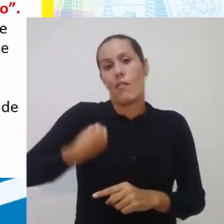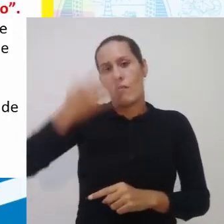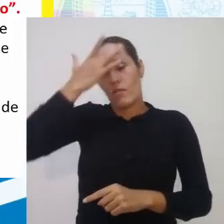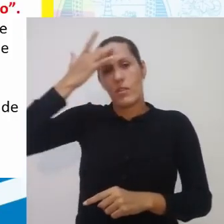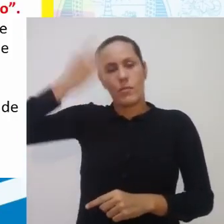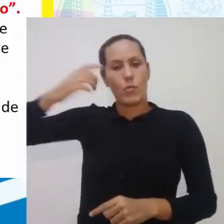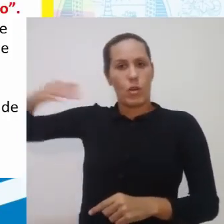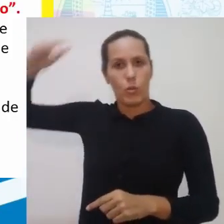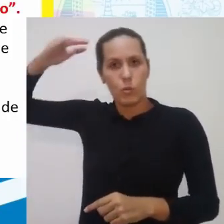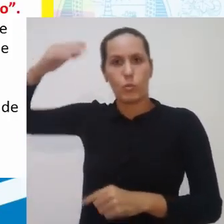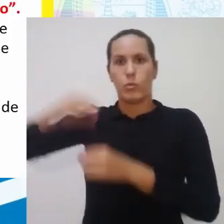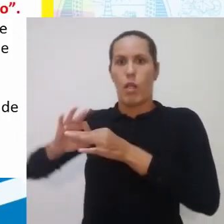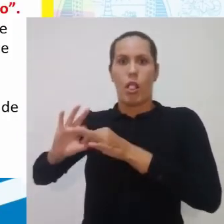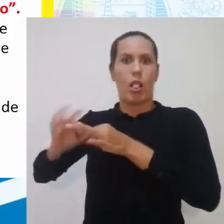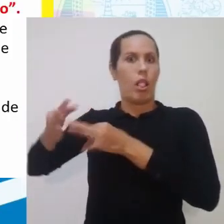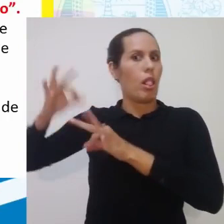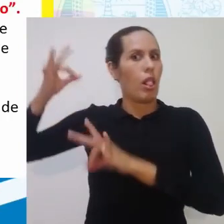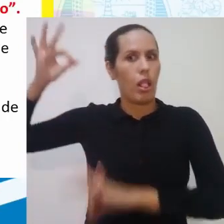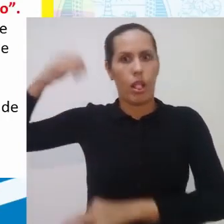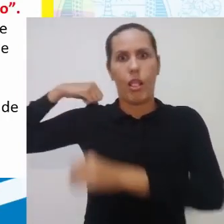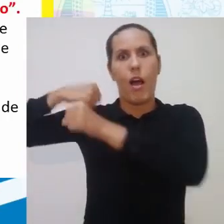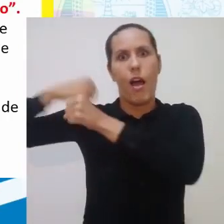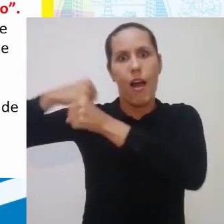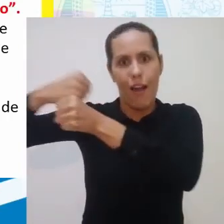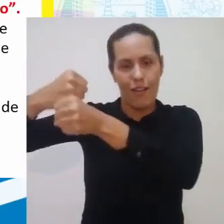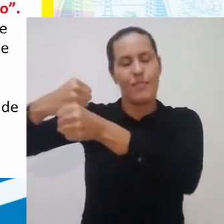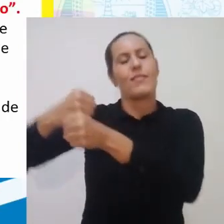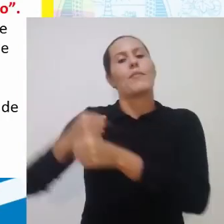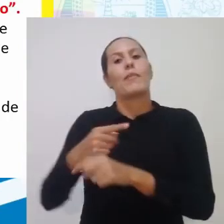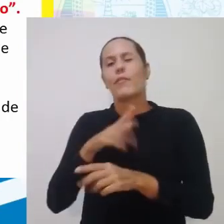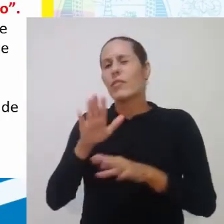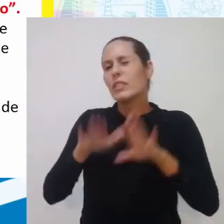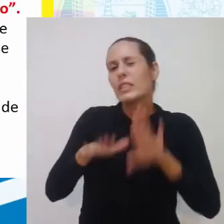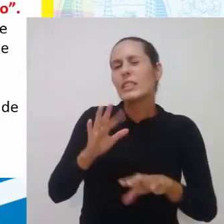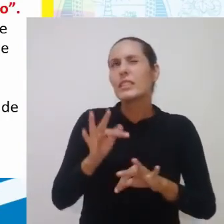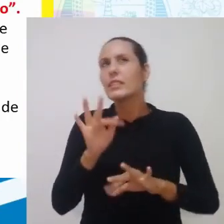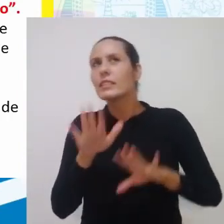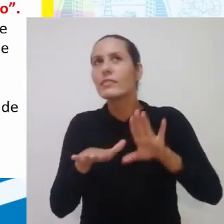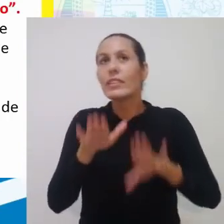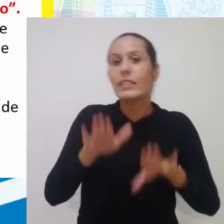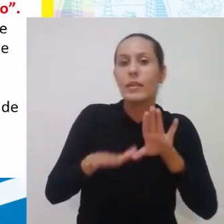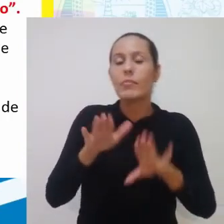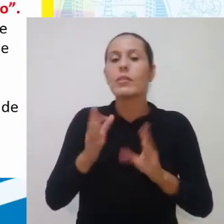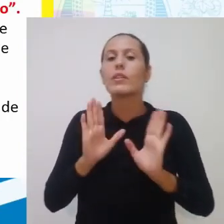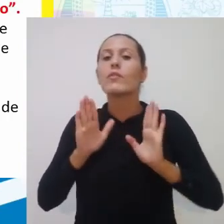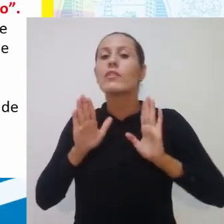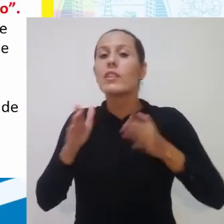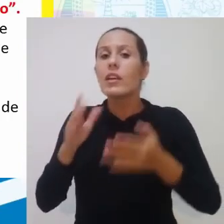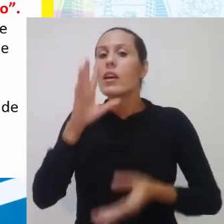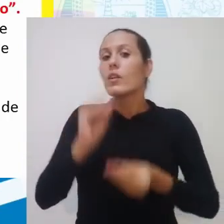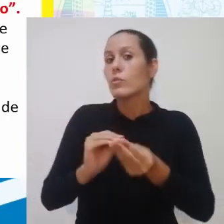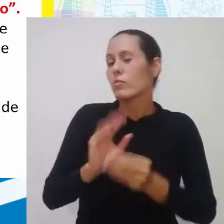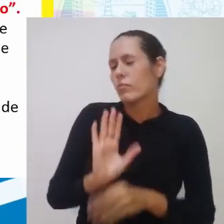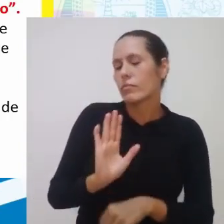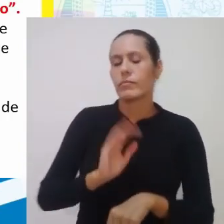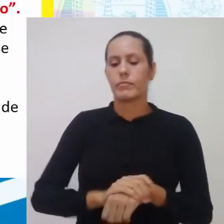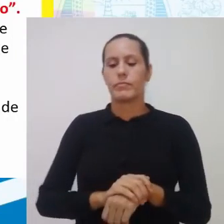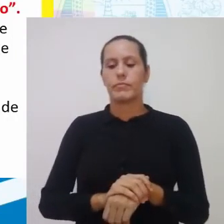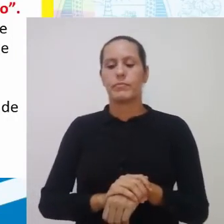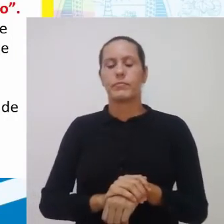em geral, bem longa, certo? Mas você vai descobrir daqui a pouquinho que vai depender do que você quer resumir, na